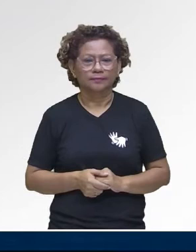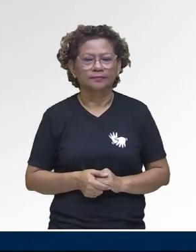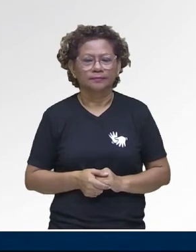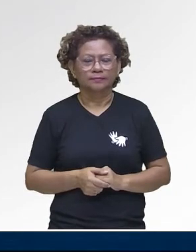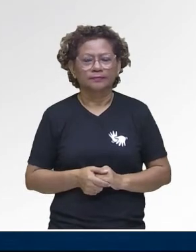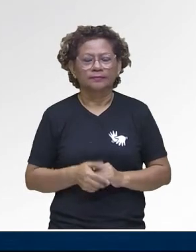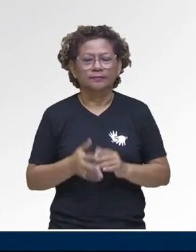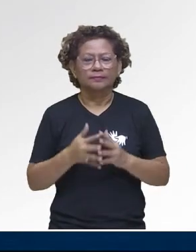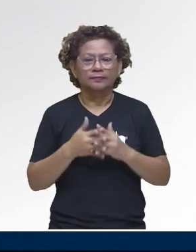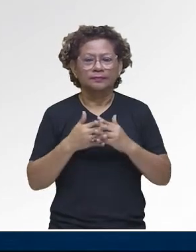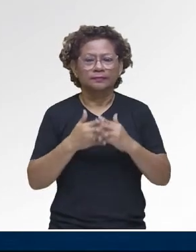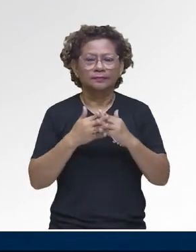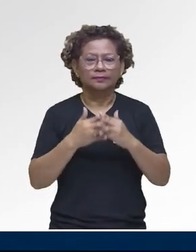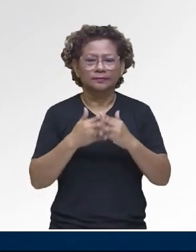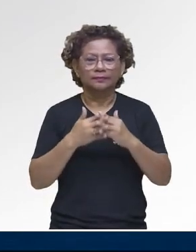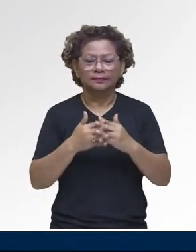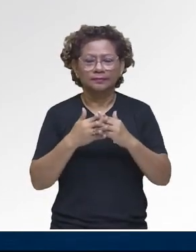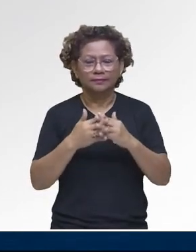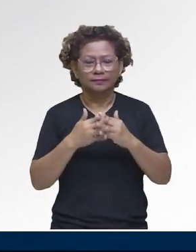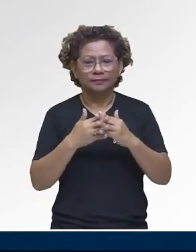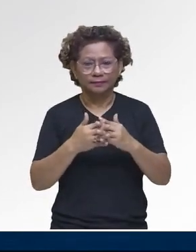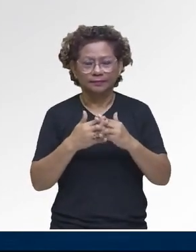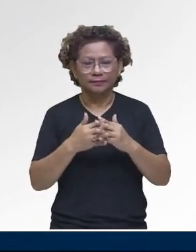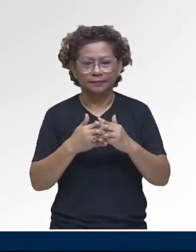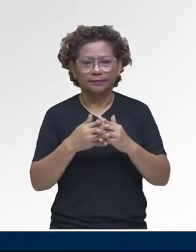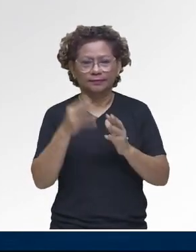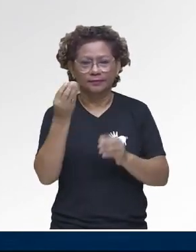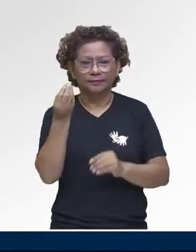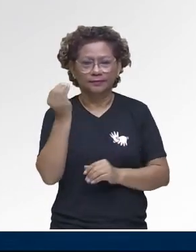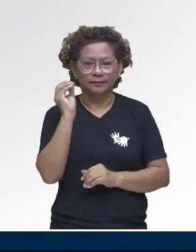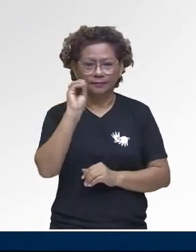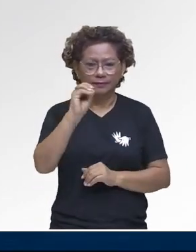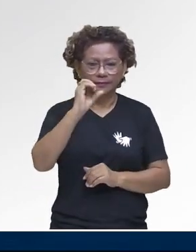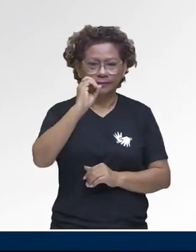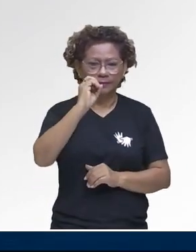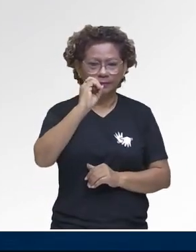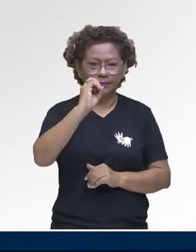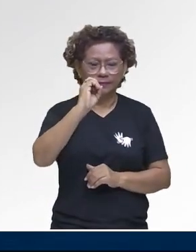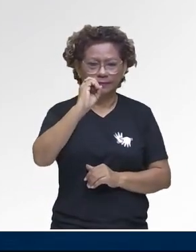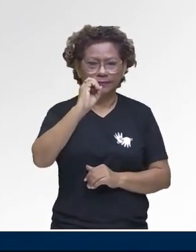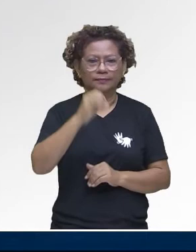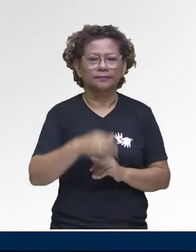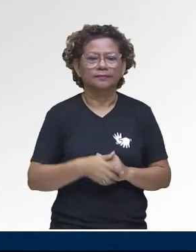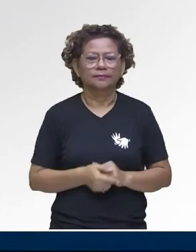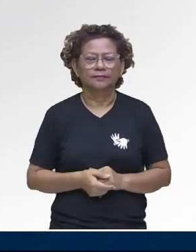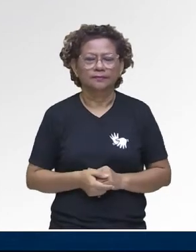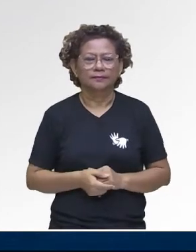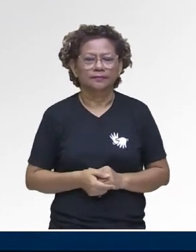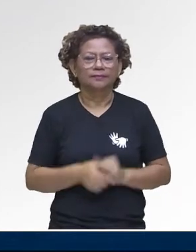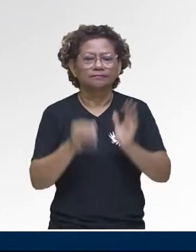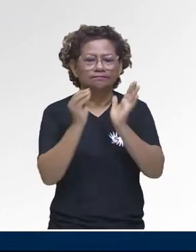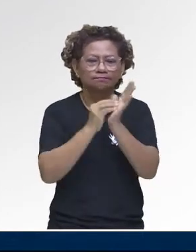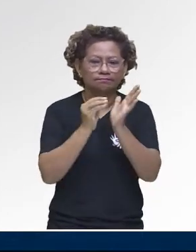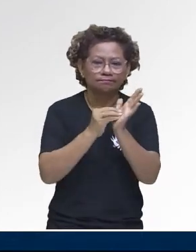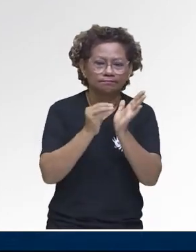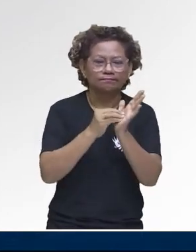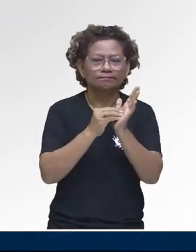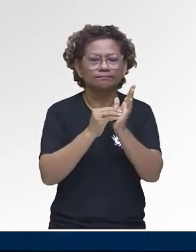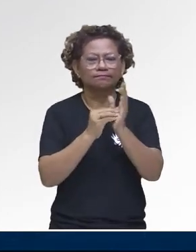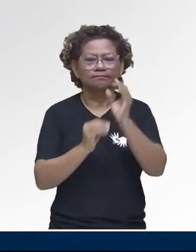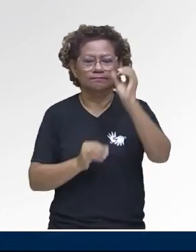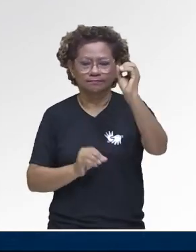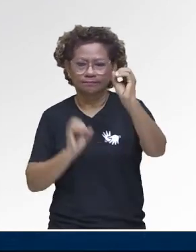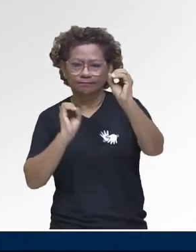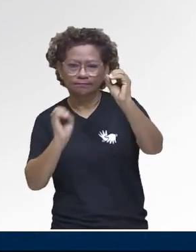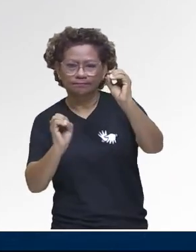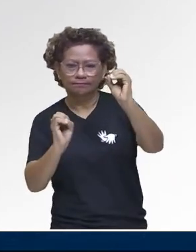confundir. Vamos completar aqui com quem? Com o nosso elemento neutro, que é o 0. Vou completar aqui e aqui, tá